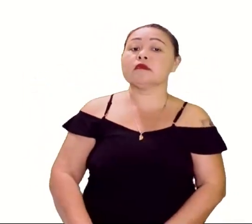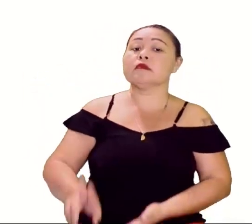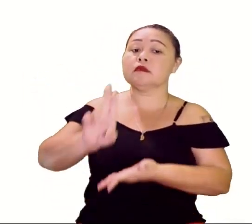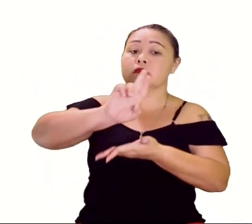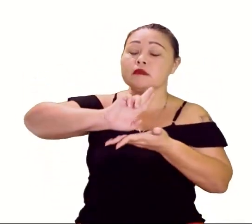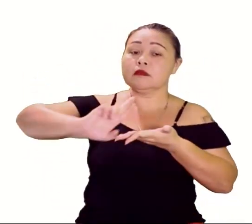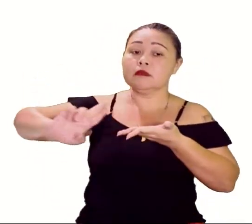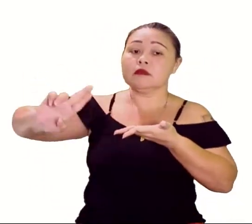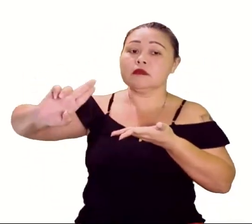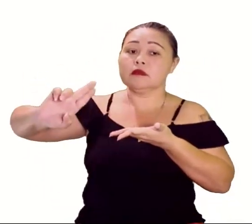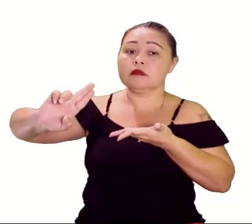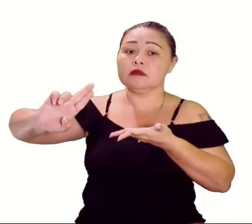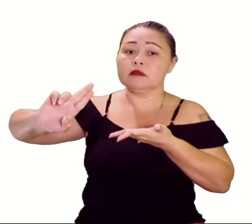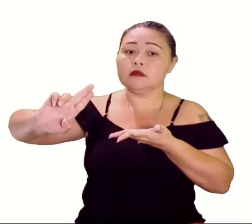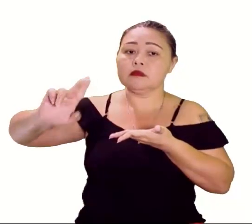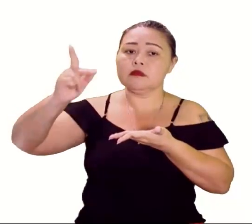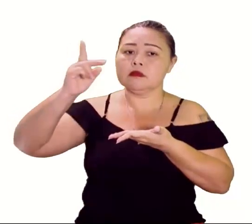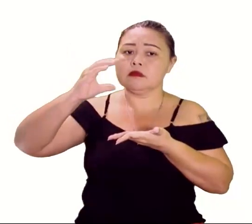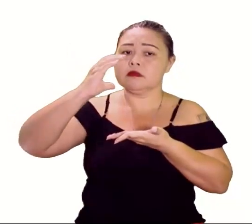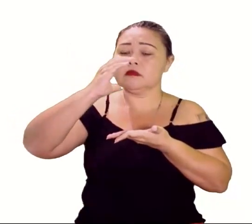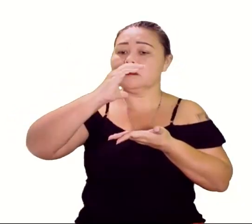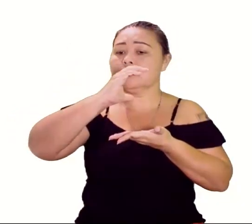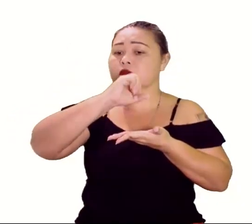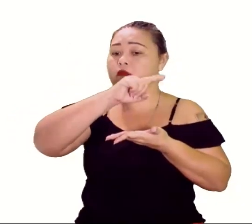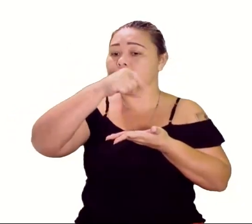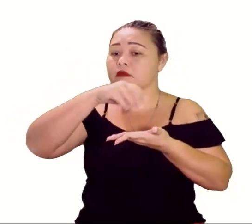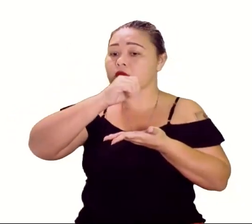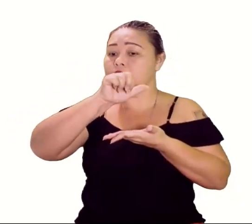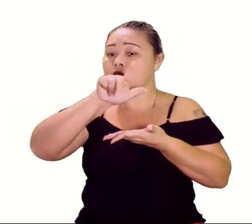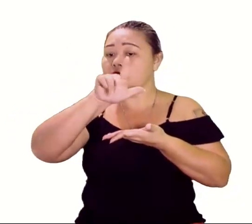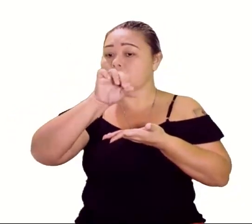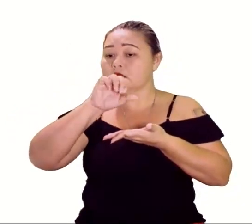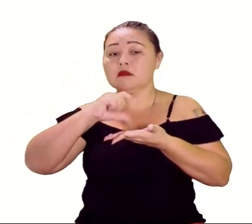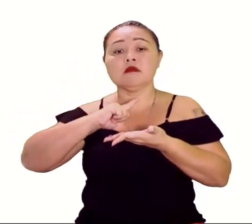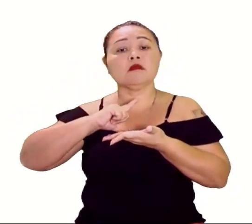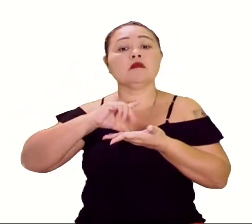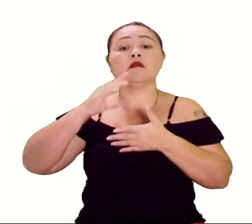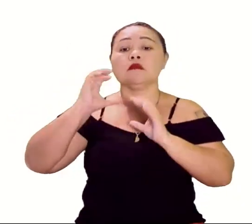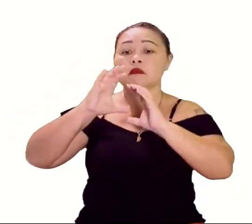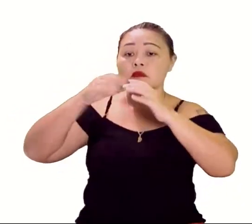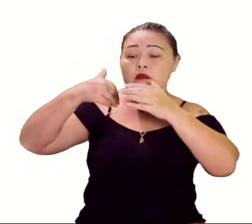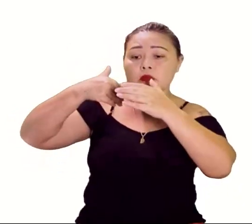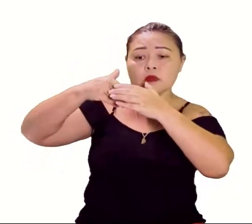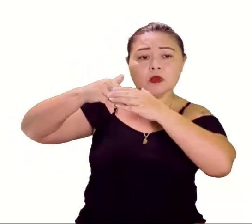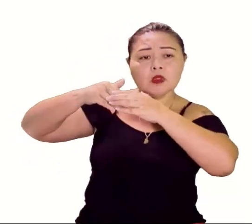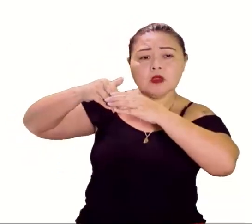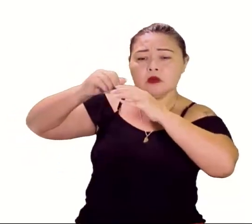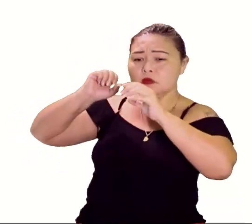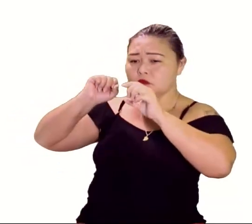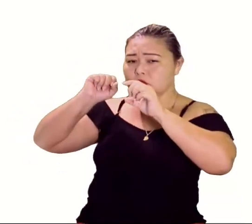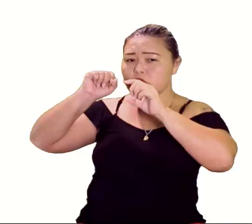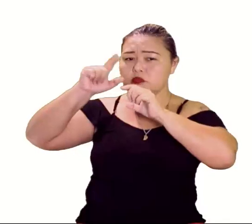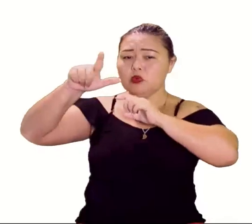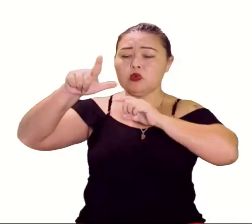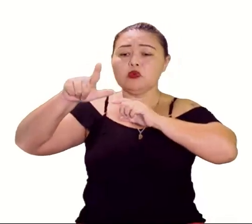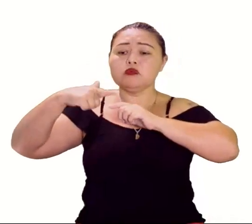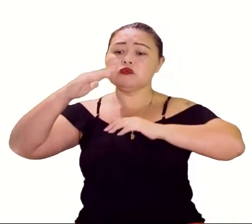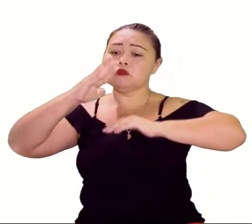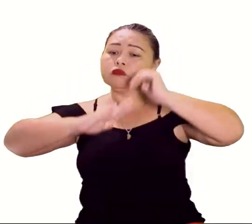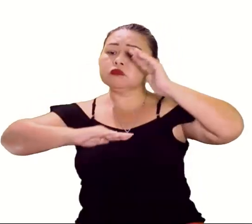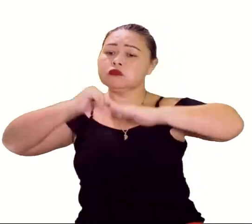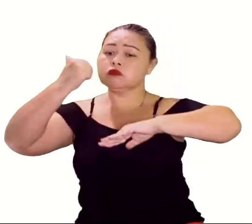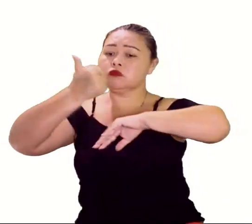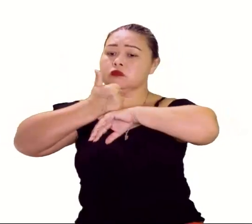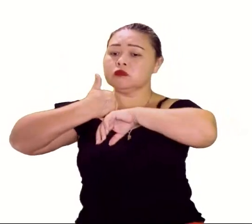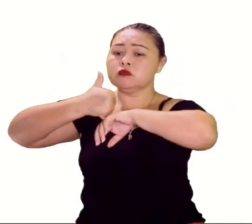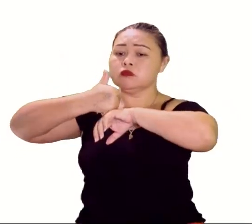Universidade Federal de São Carlos. Isso. Uma bola, ao ser chutada no tiro de meta por um goleiro, numa